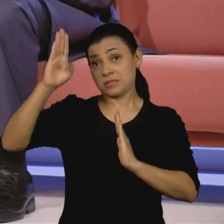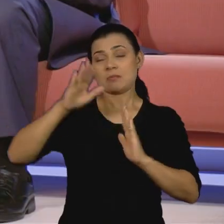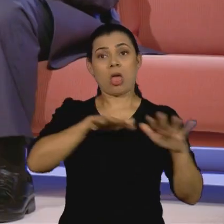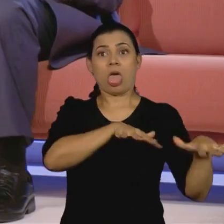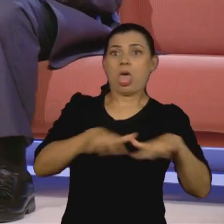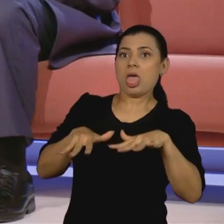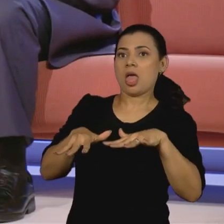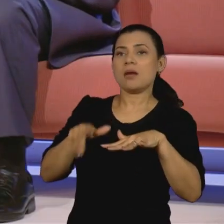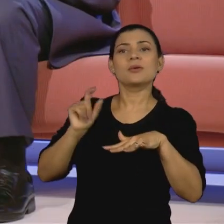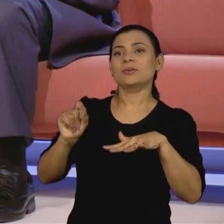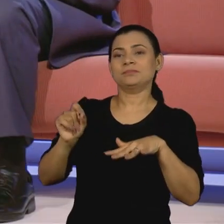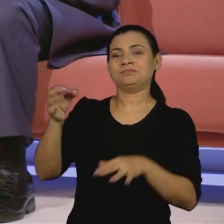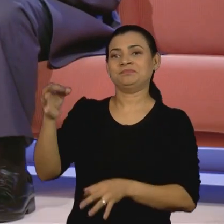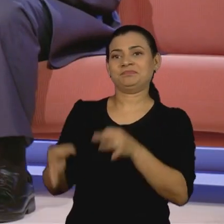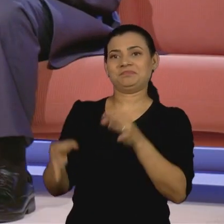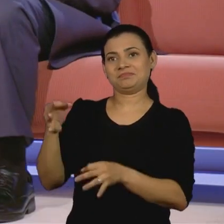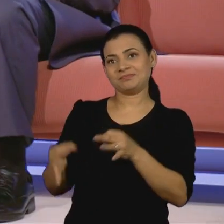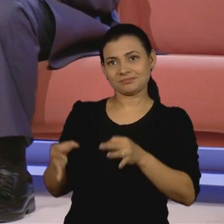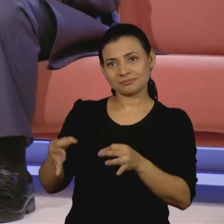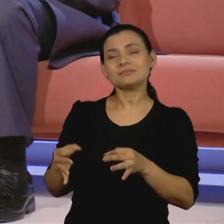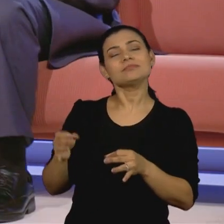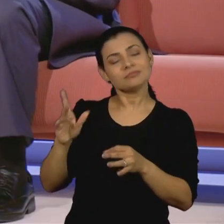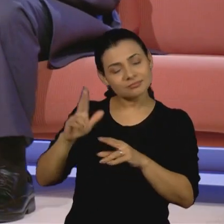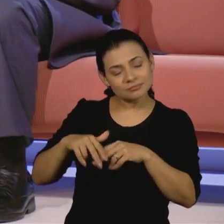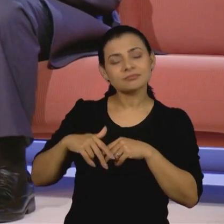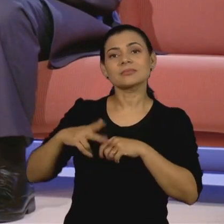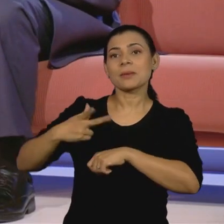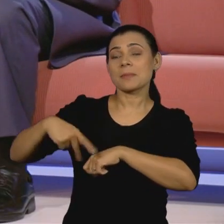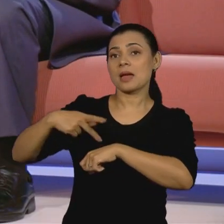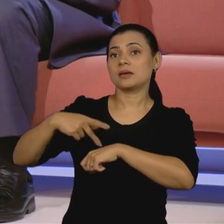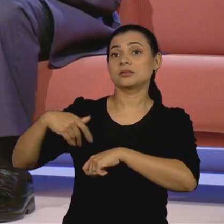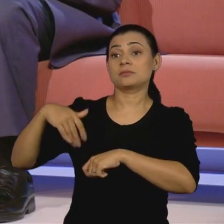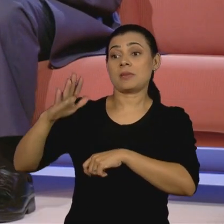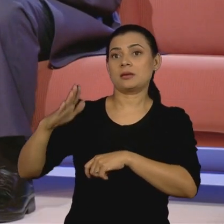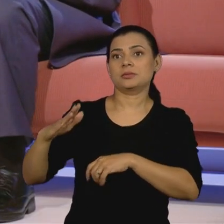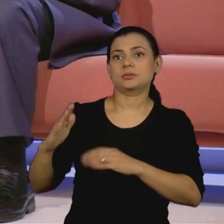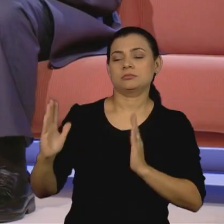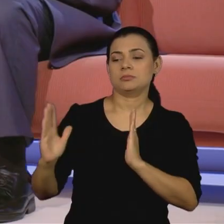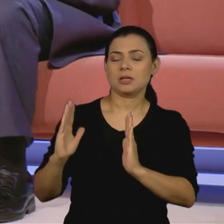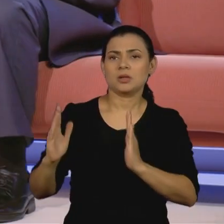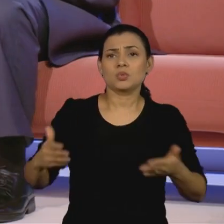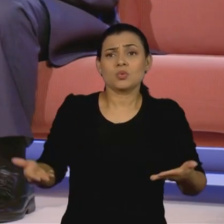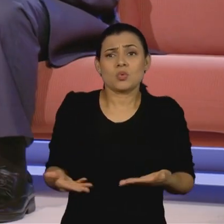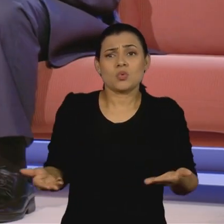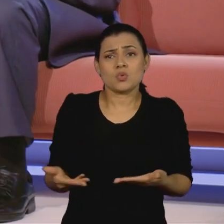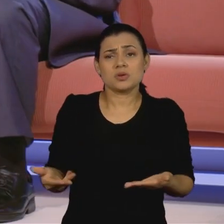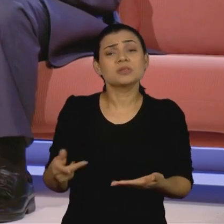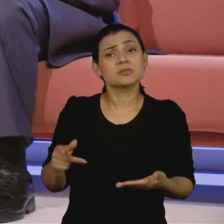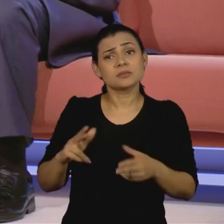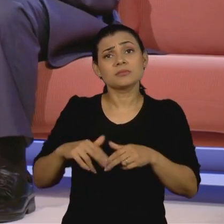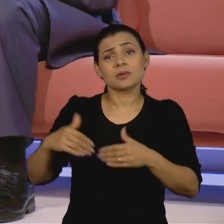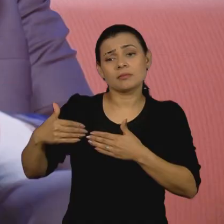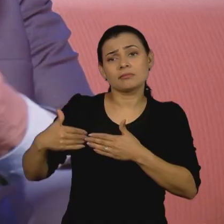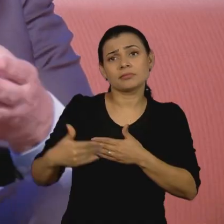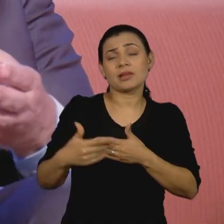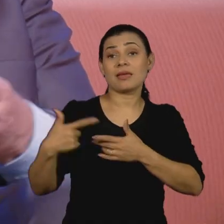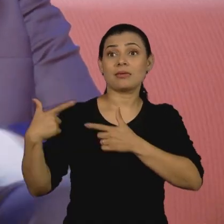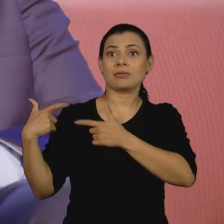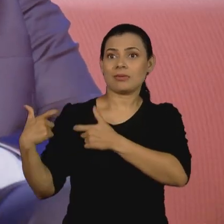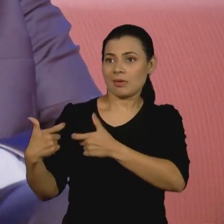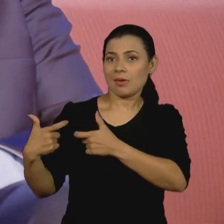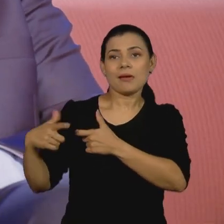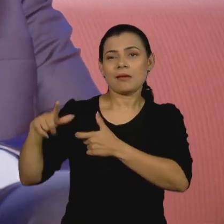da construção dos países, né, dessa nova era, principalmente no pós-guerra, né, que